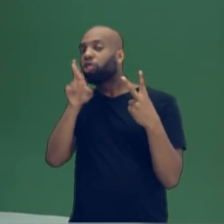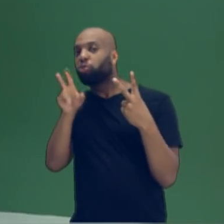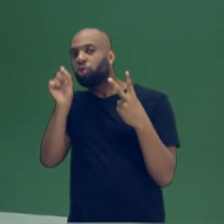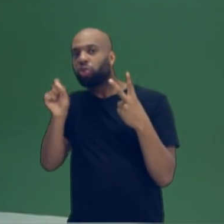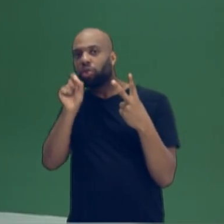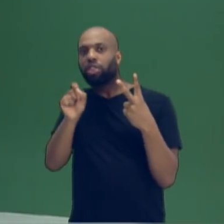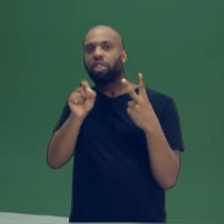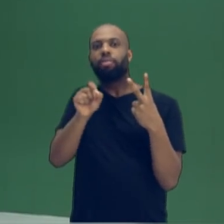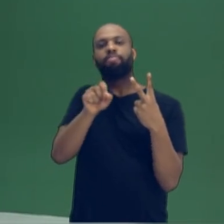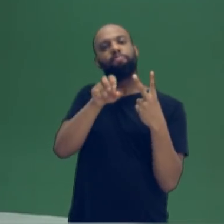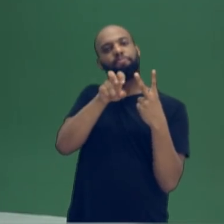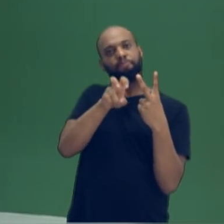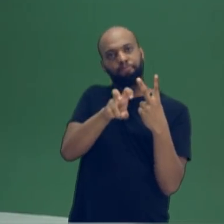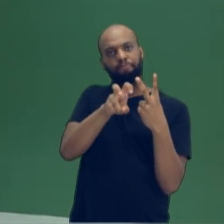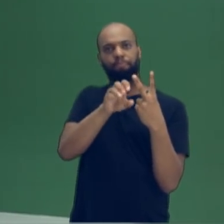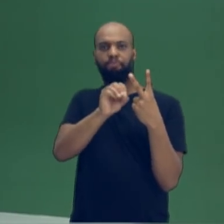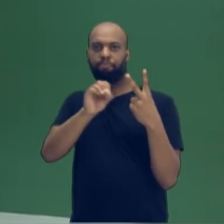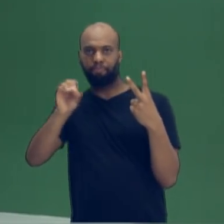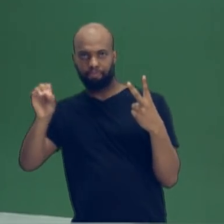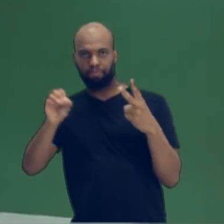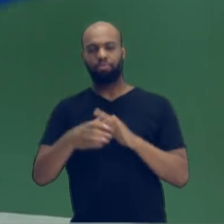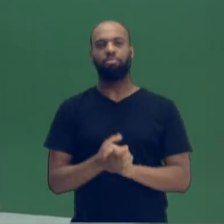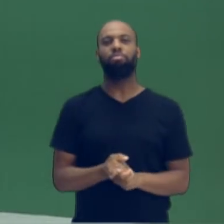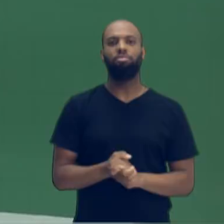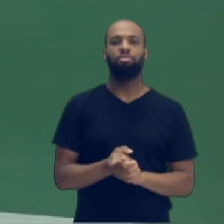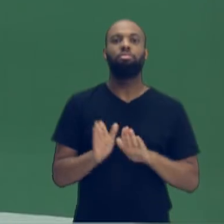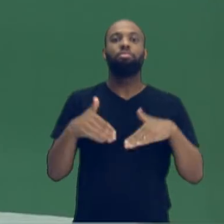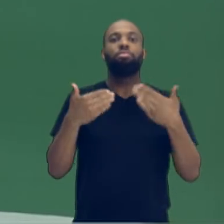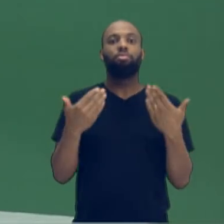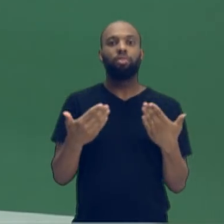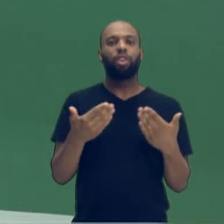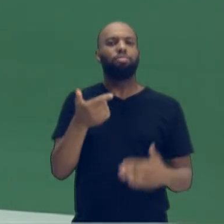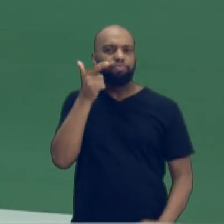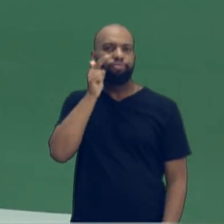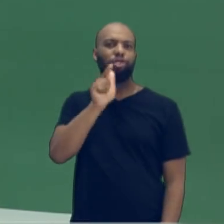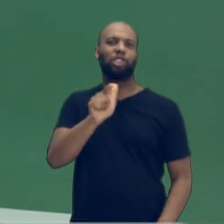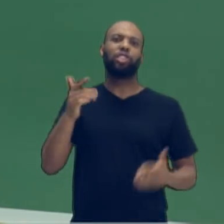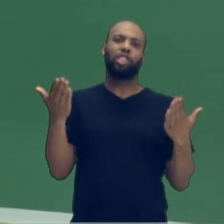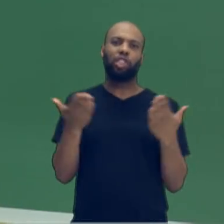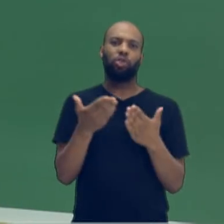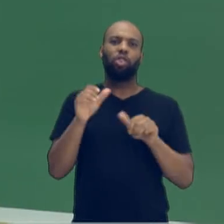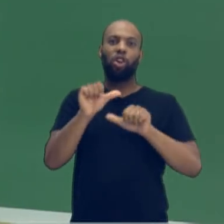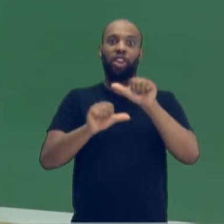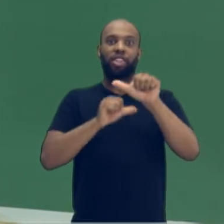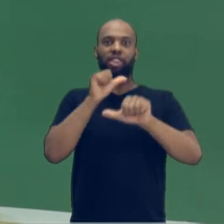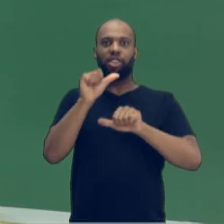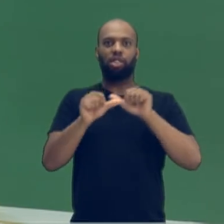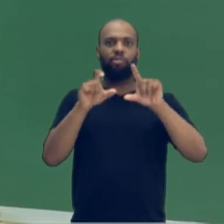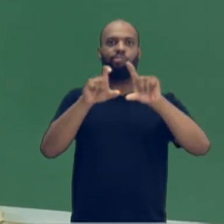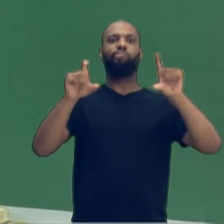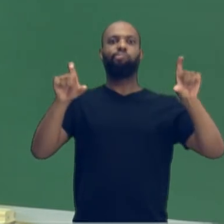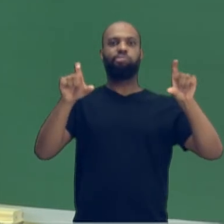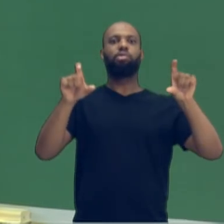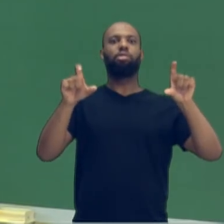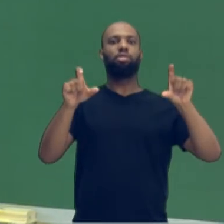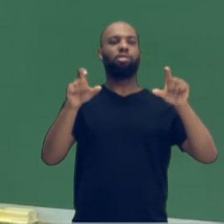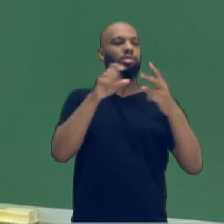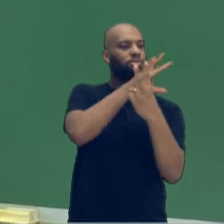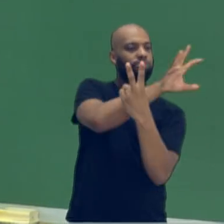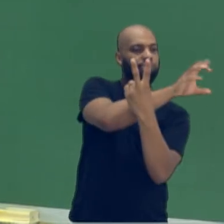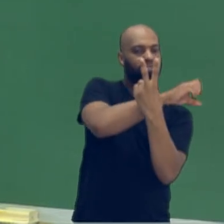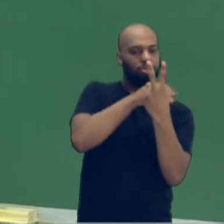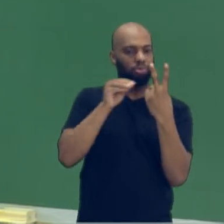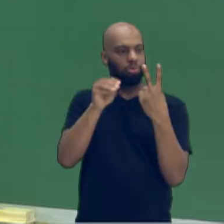resultar em raiz quadrada de 500. Tá? Então, conseguimos transformar uma expressão introduzindo o